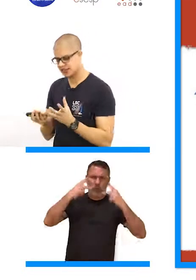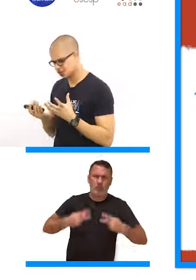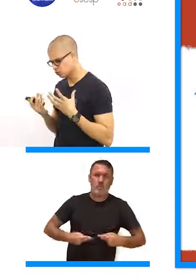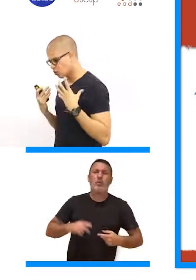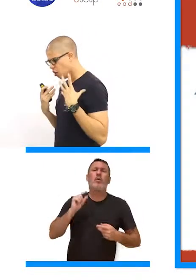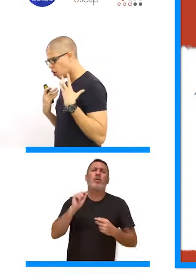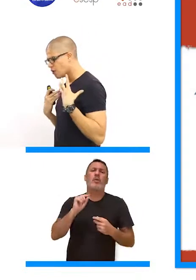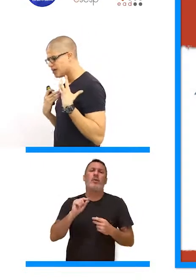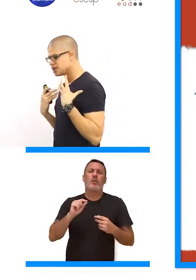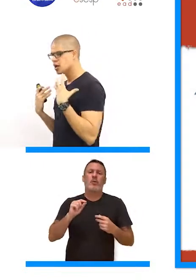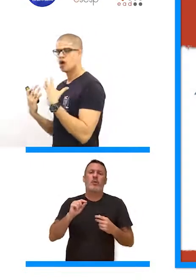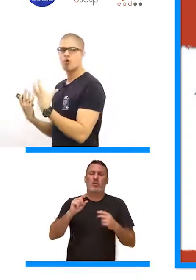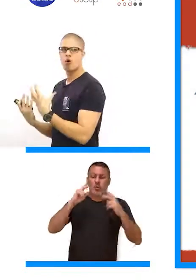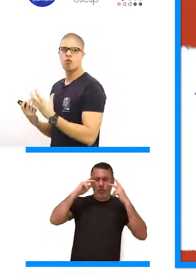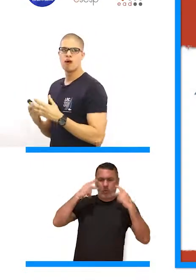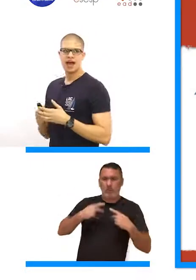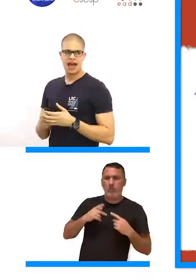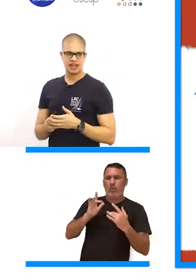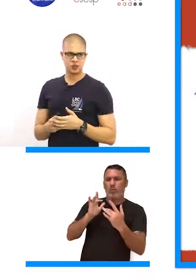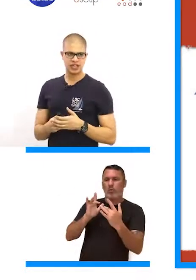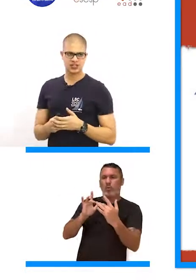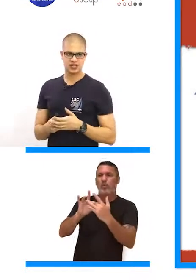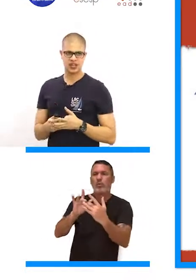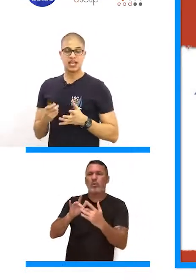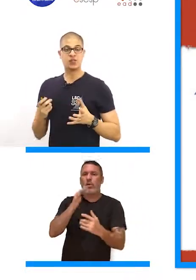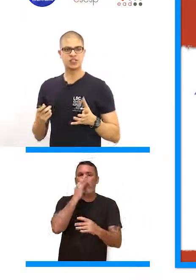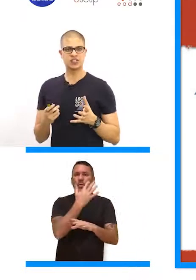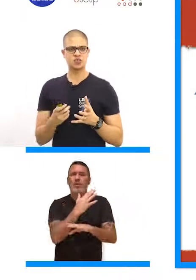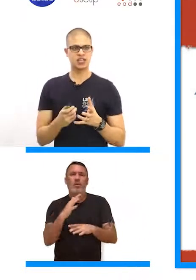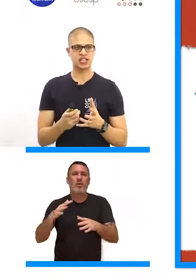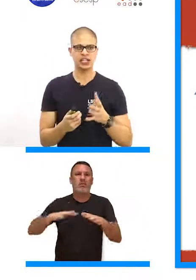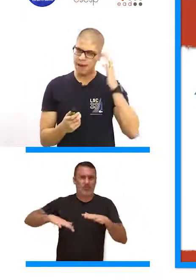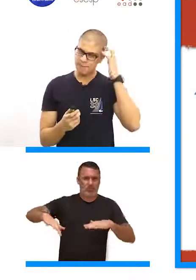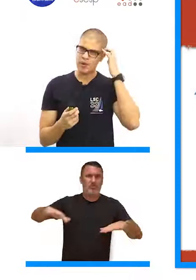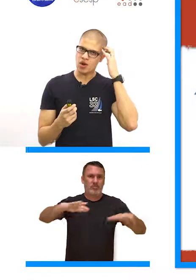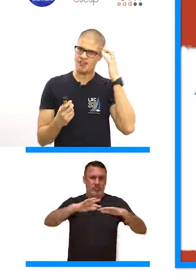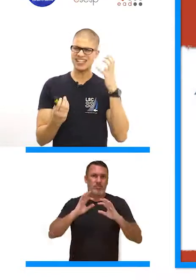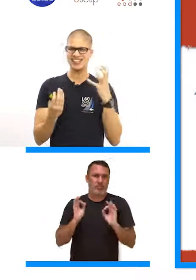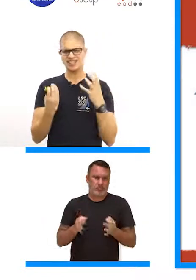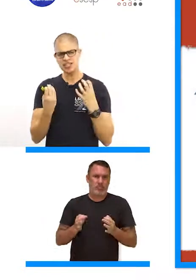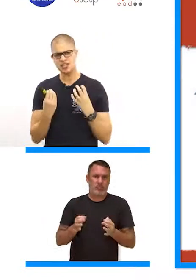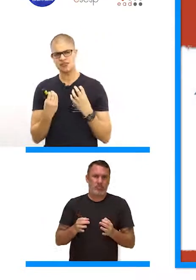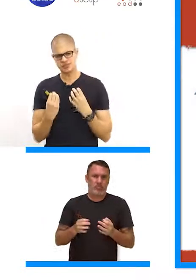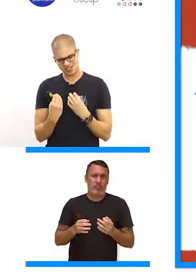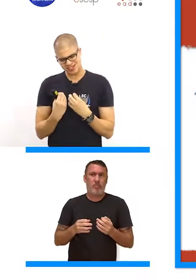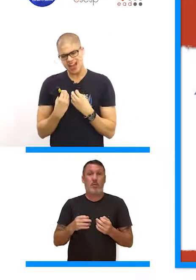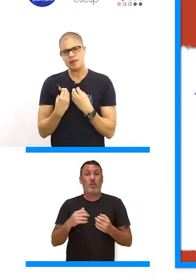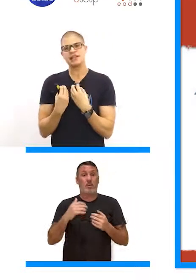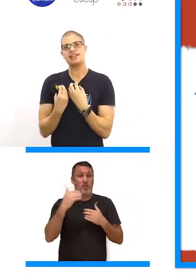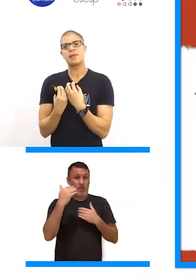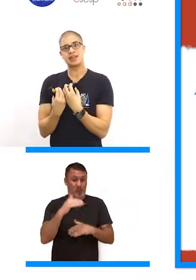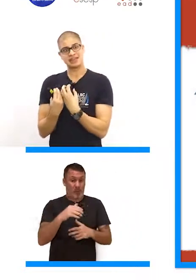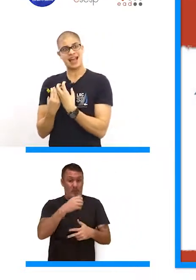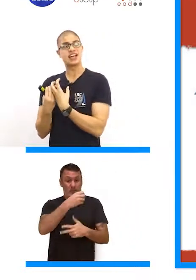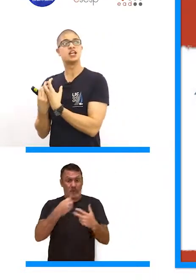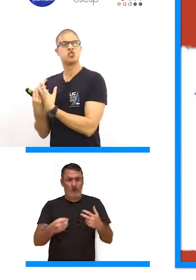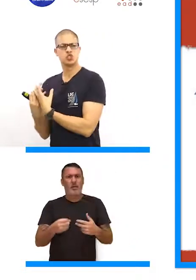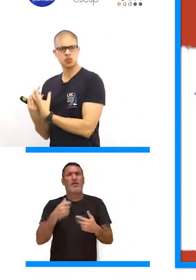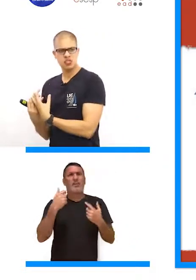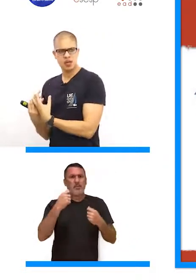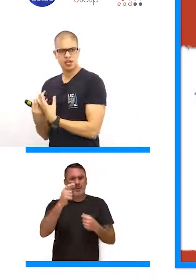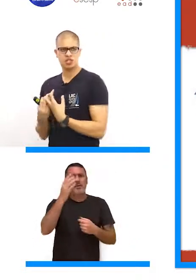pela interação do homem com a natureza. E nós estamos aqui e a prova ela exige que você saiba